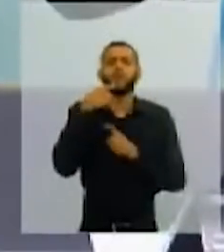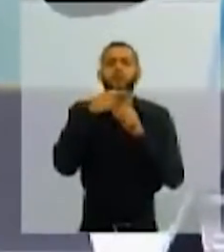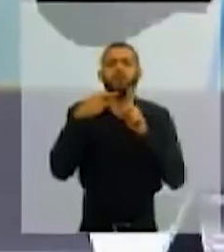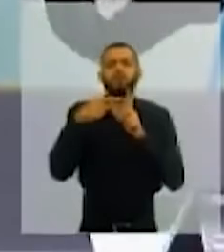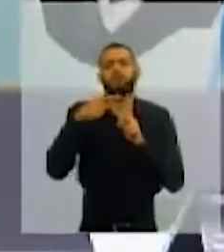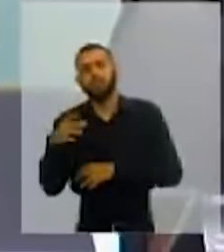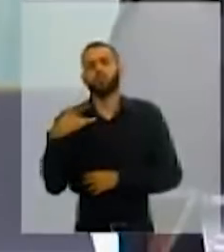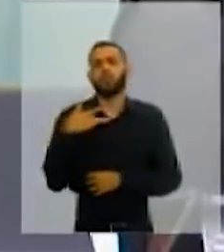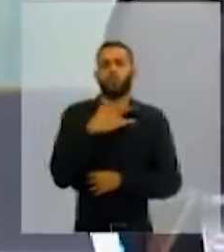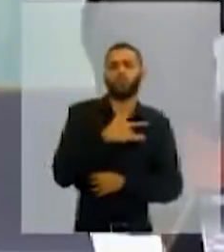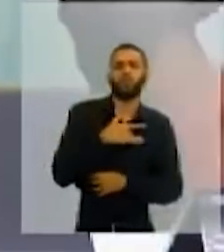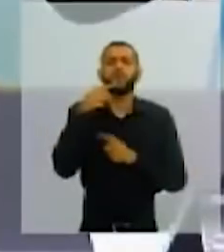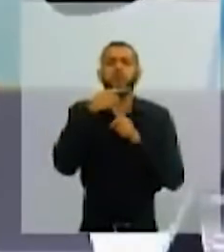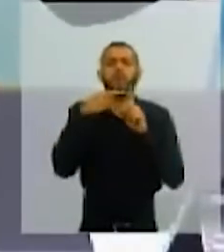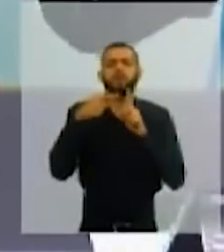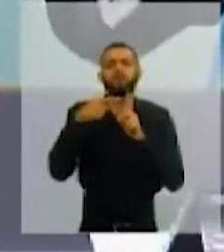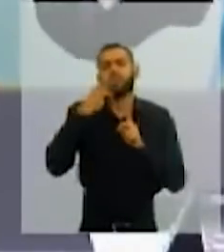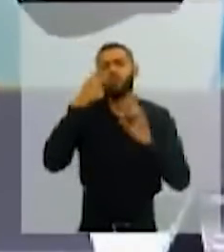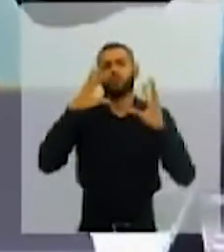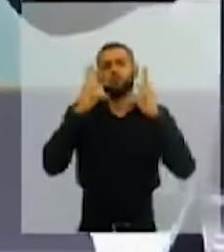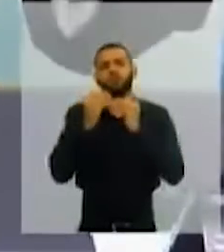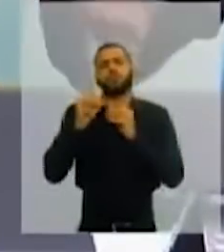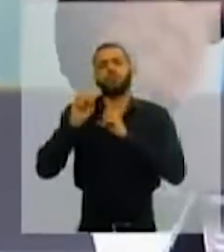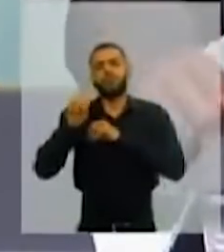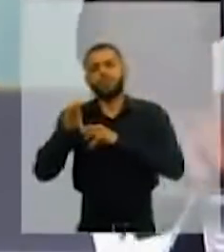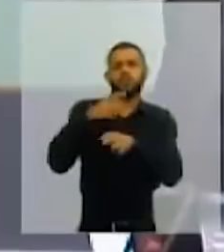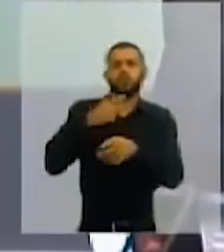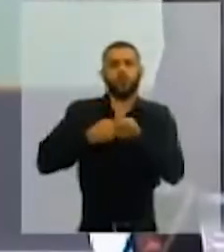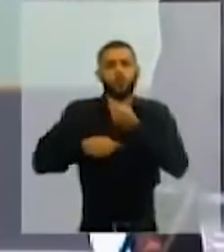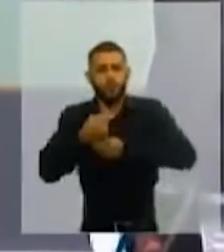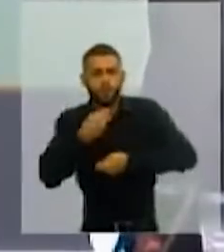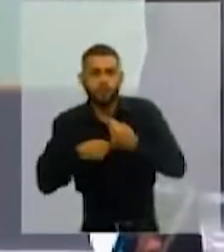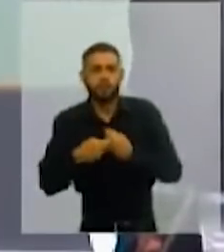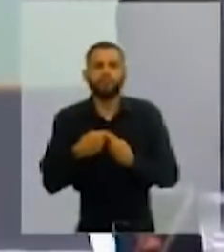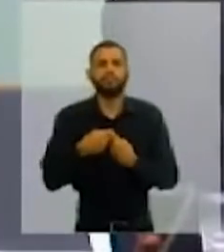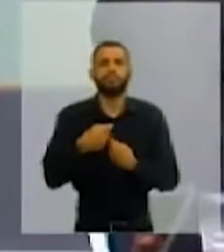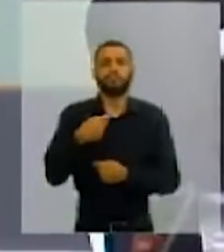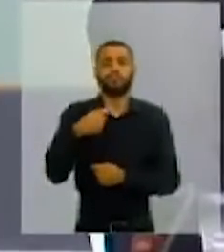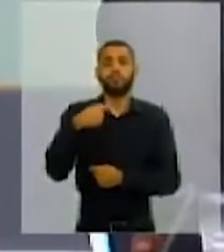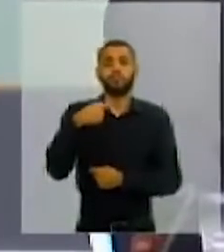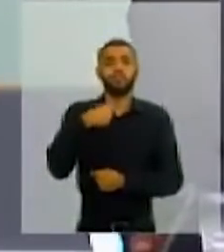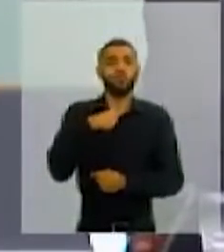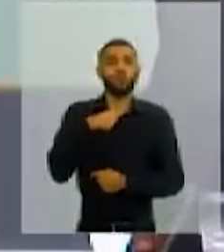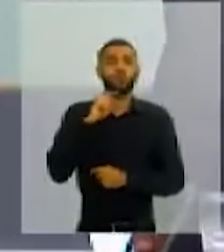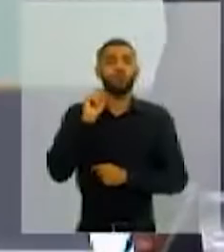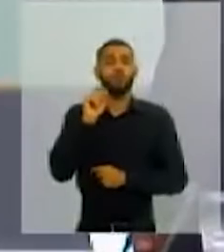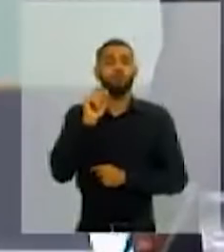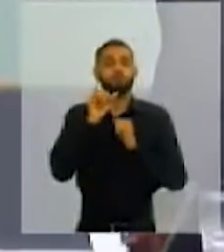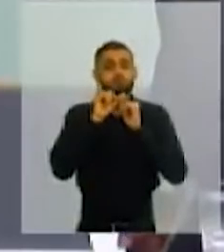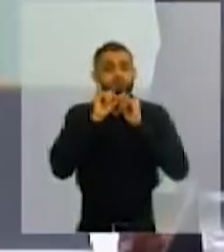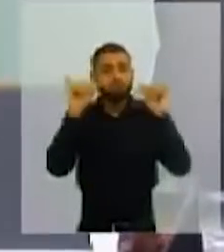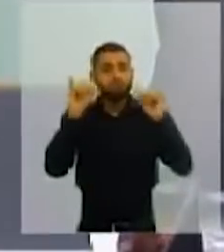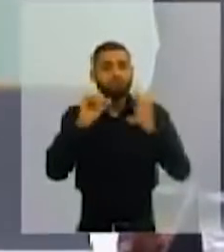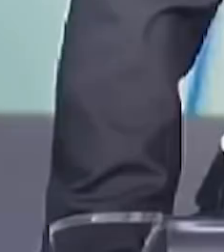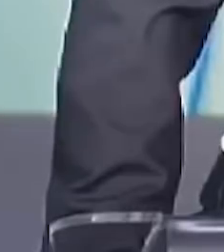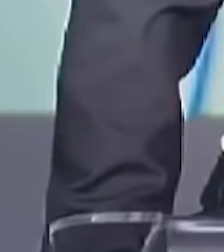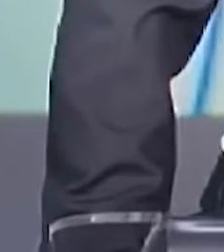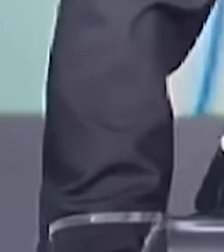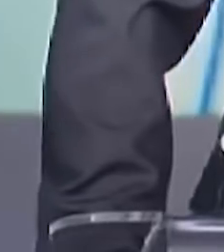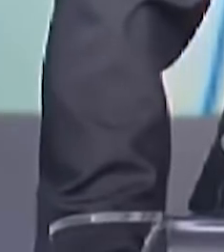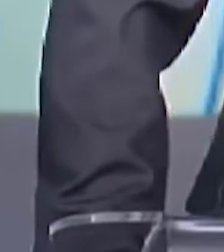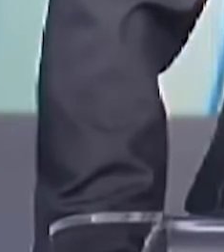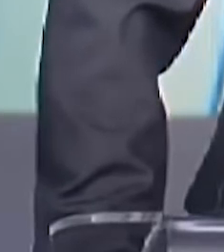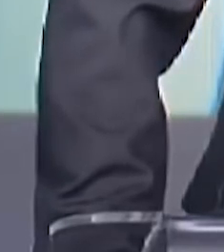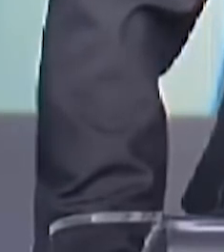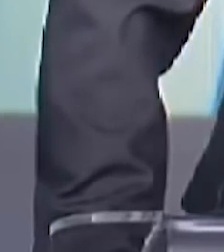segurança, de educação, de moradia, de educação, de... Para! E eu tenho algo aqui para declarar. Primeiro que eu acredito